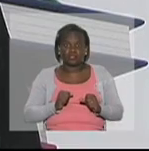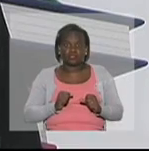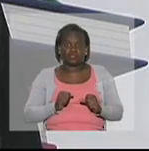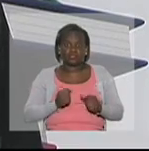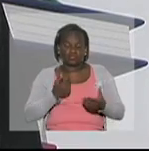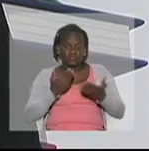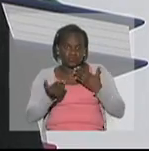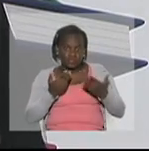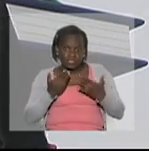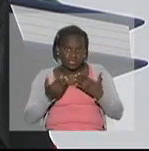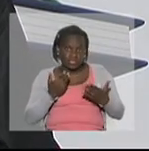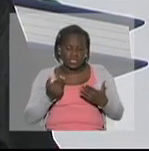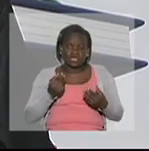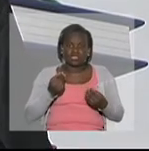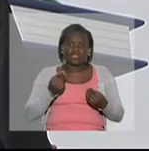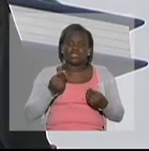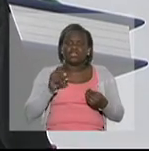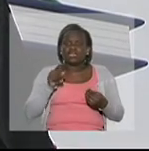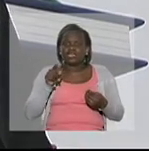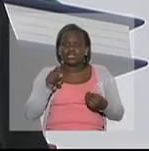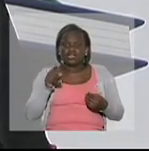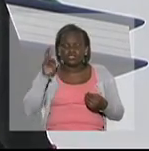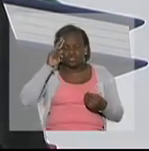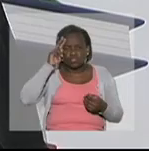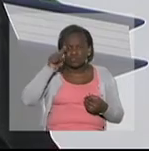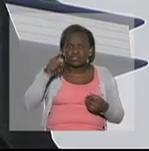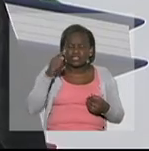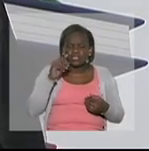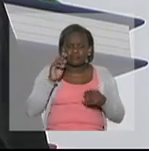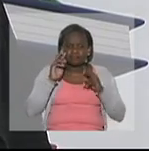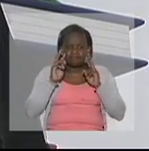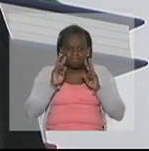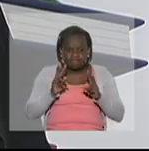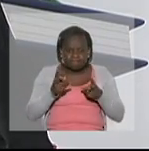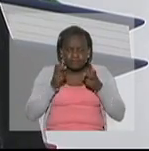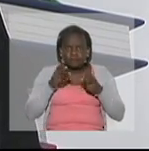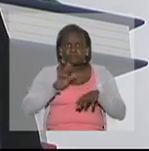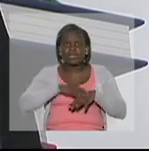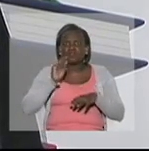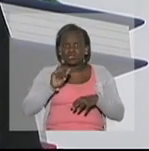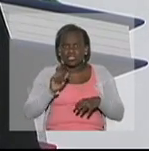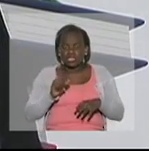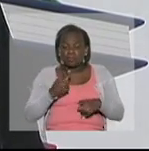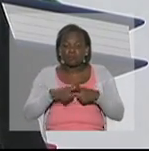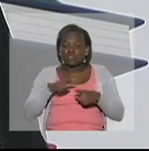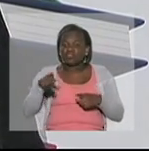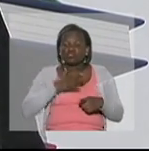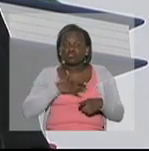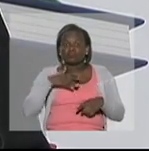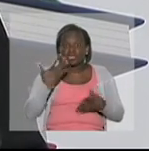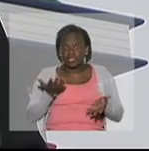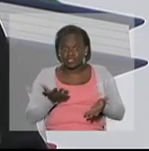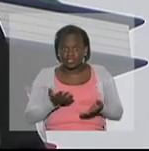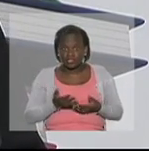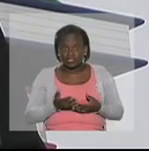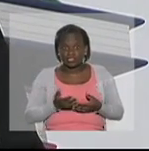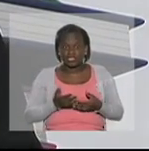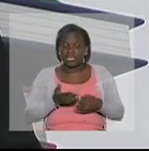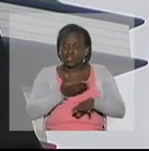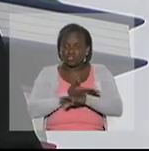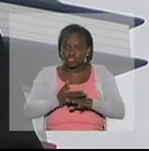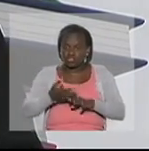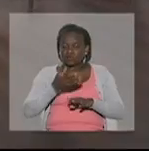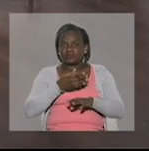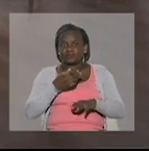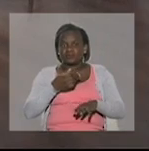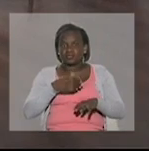podem conversar sobre isso. Qual foi o aspecto dessa história que te chamou a atenção? Por que esse aspecto te chamou a atenção? Muito da